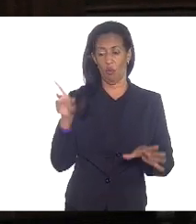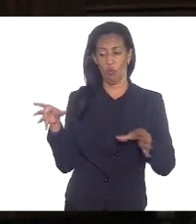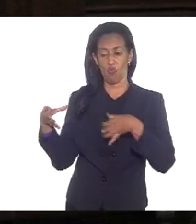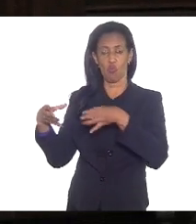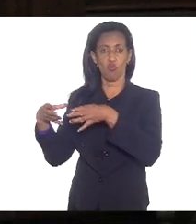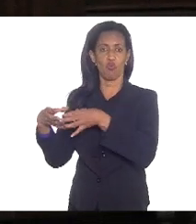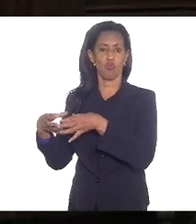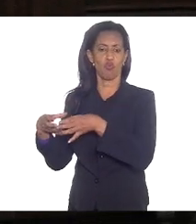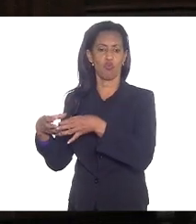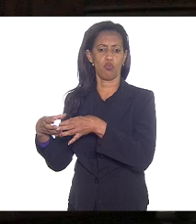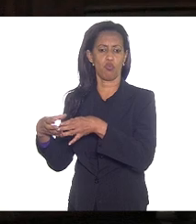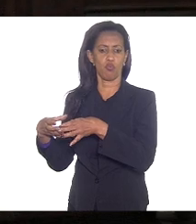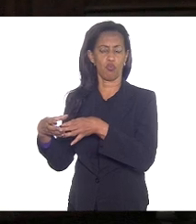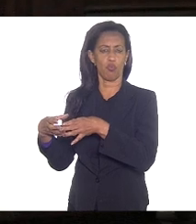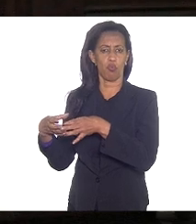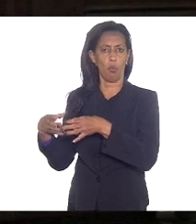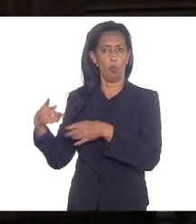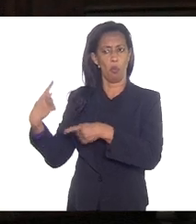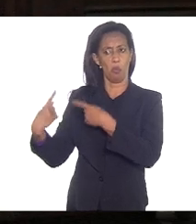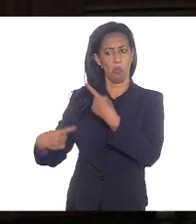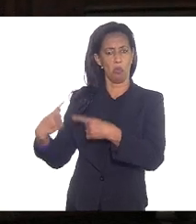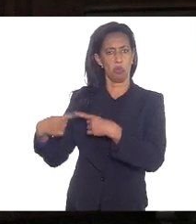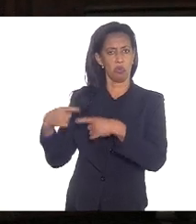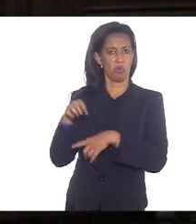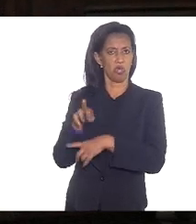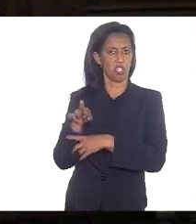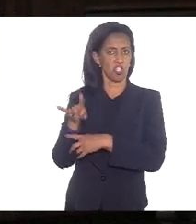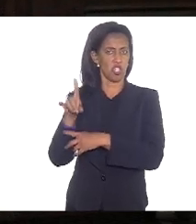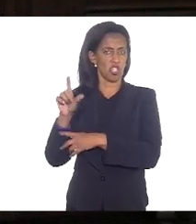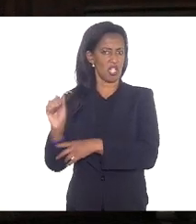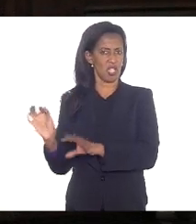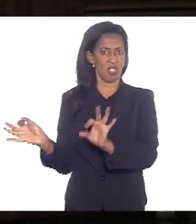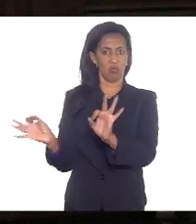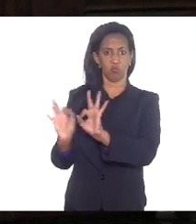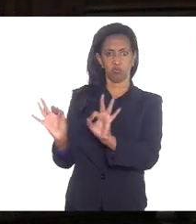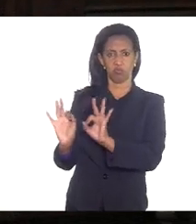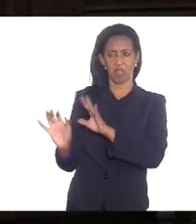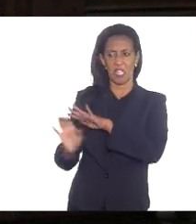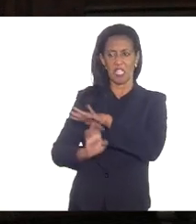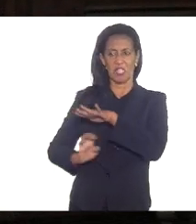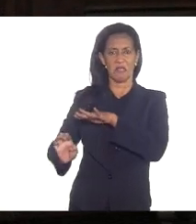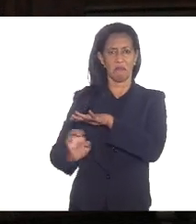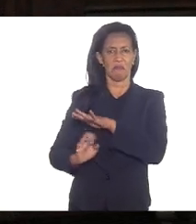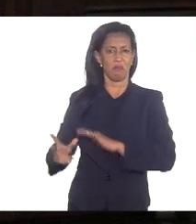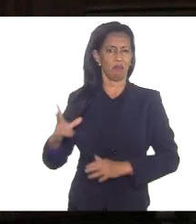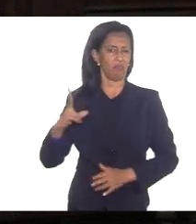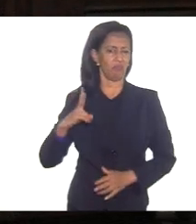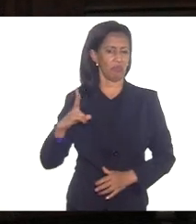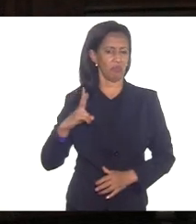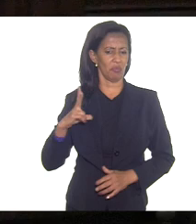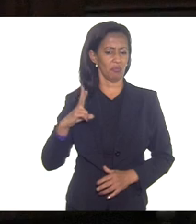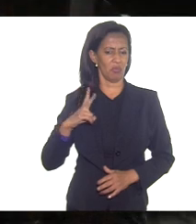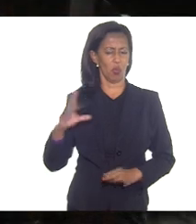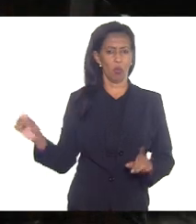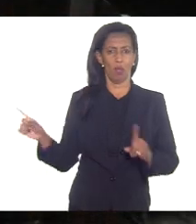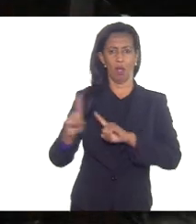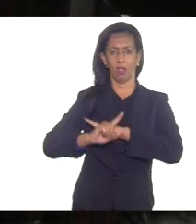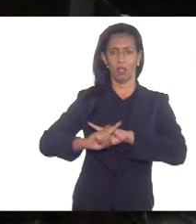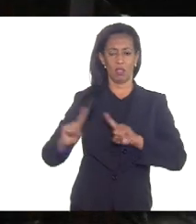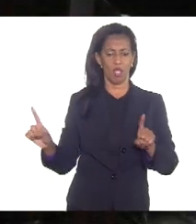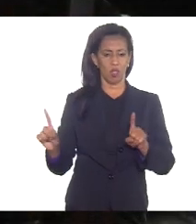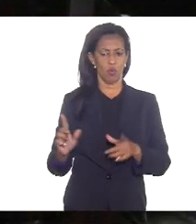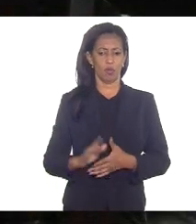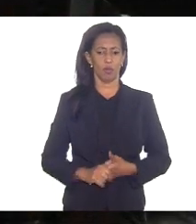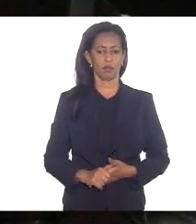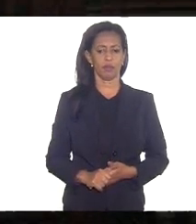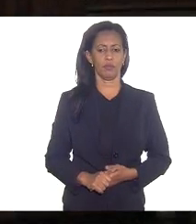grupo, políticos de esquerda nenhum, empresas privadas com publicidade deputada, nenhum. Concluir, por